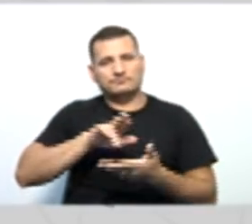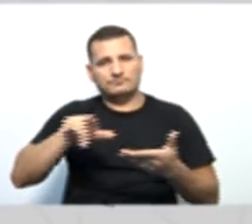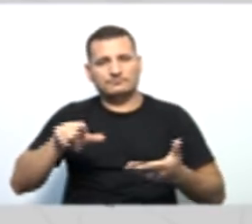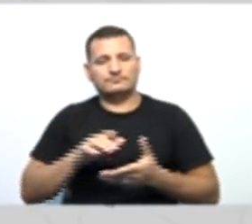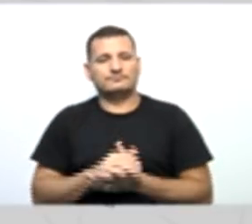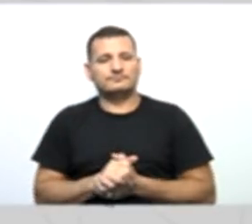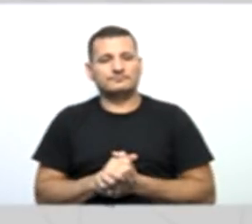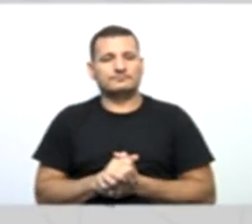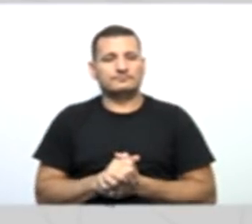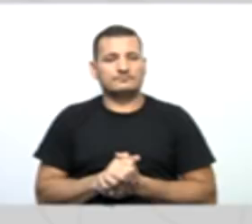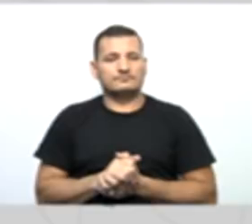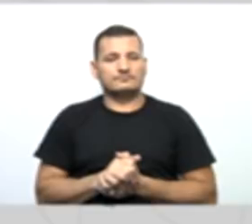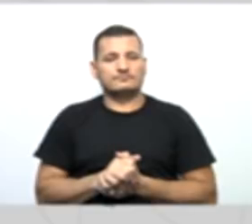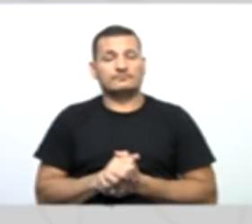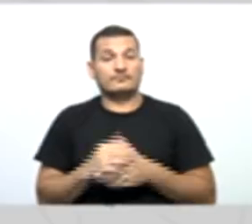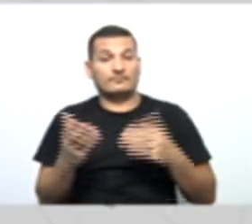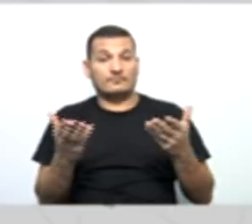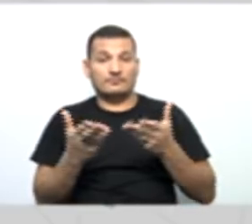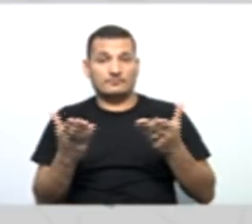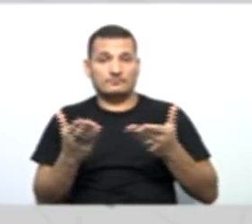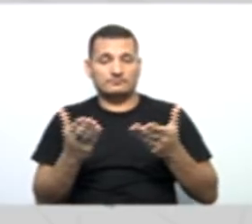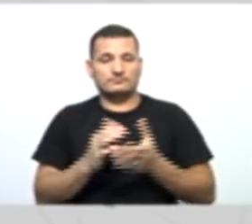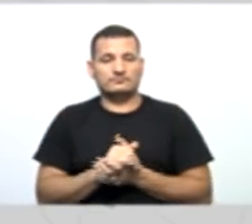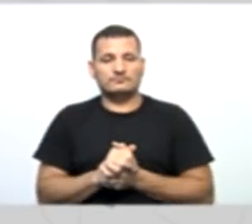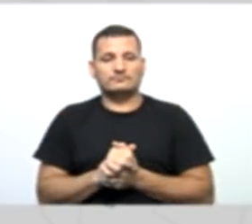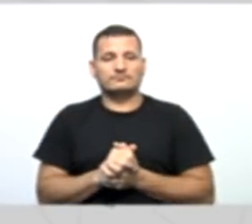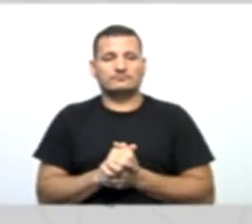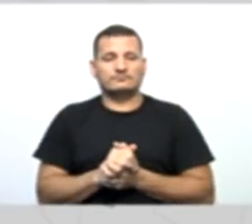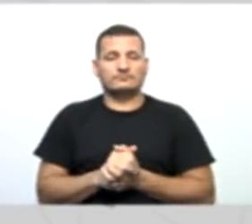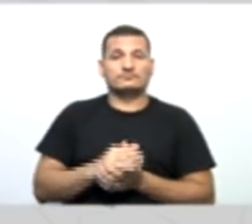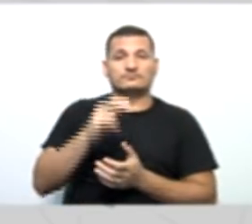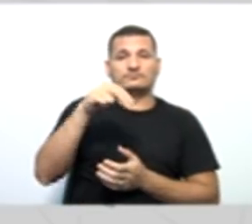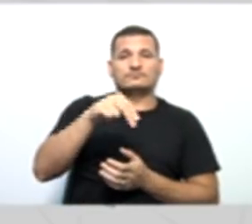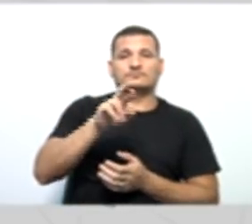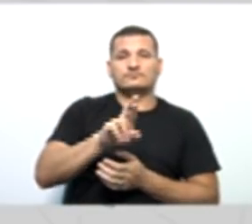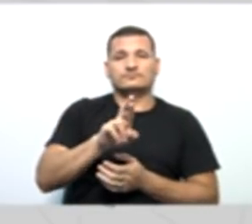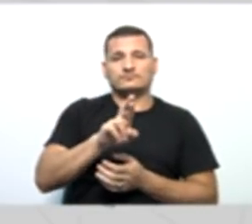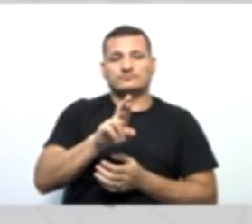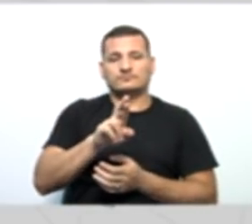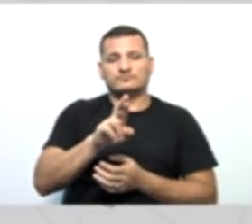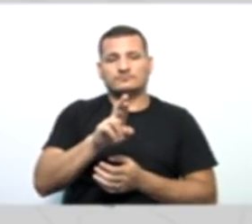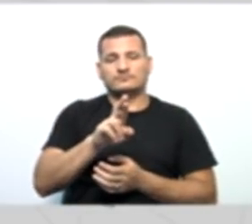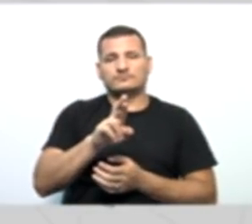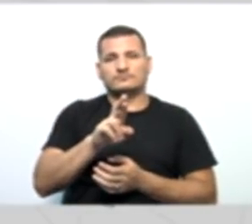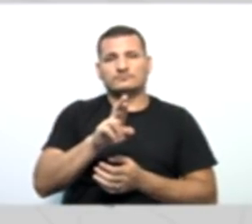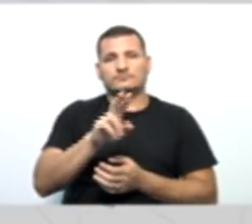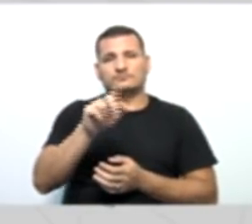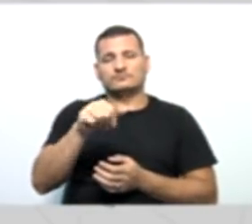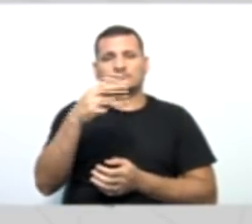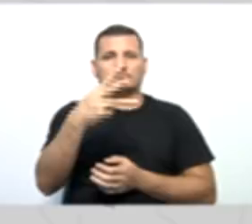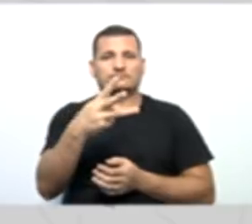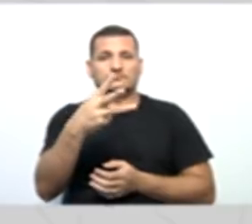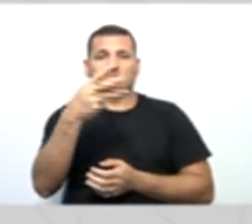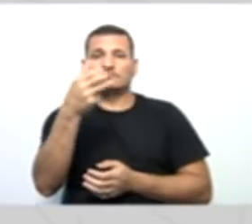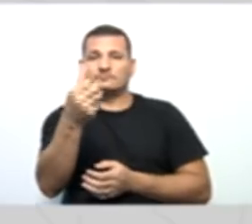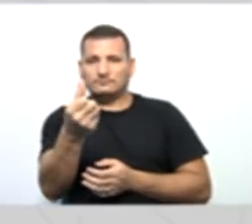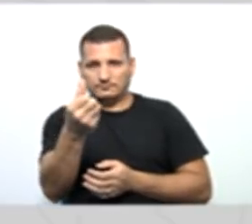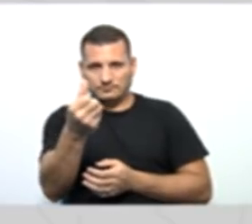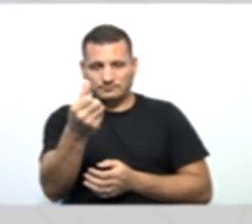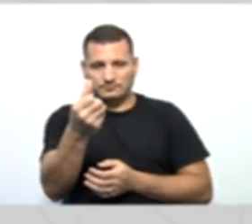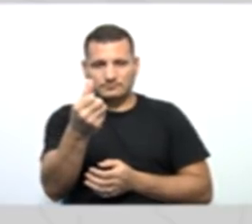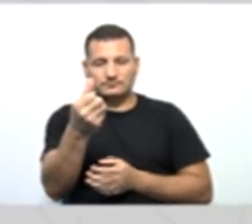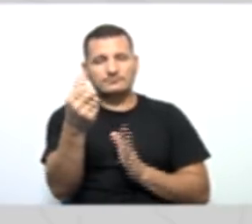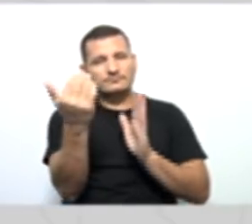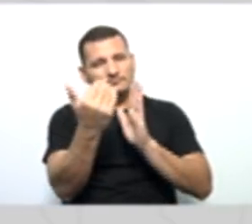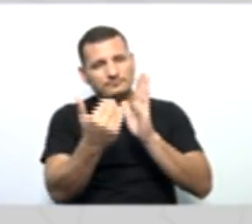tá? Vamos relacionar então agora algumas das NRs existentes. São 36 NRs, ok? Eu